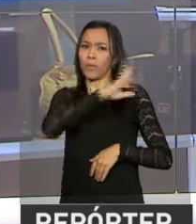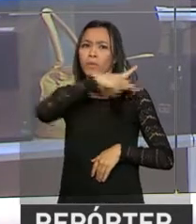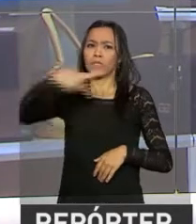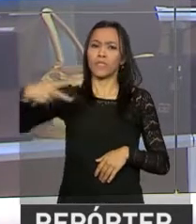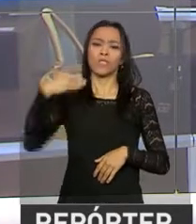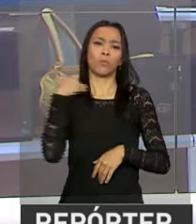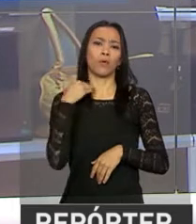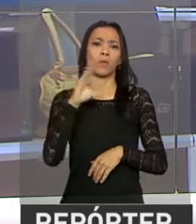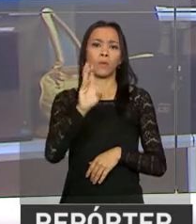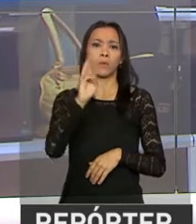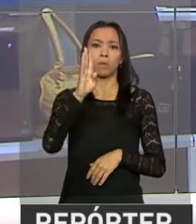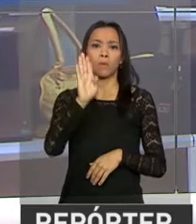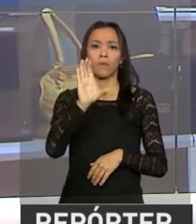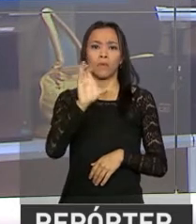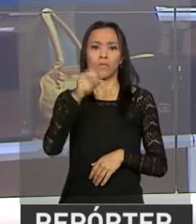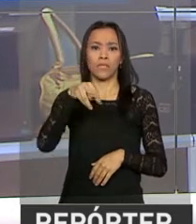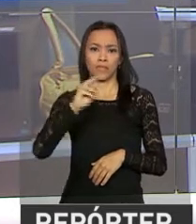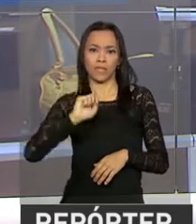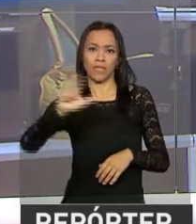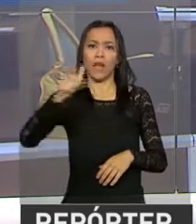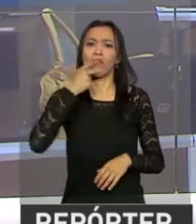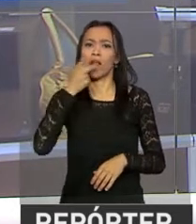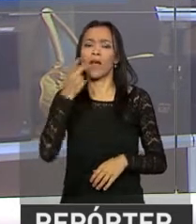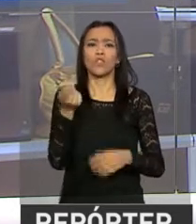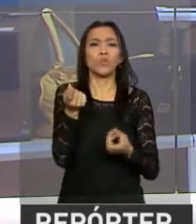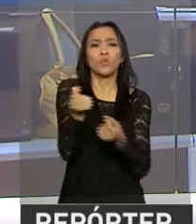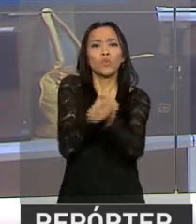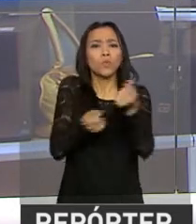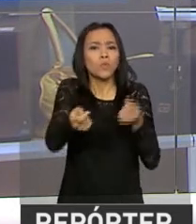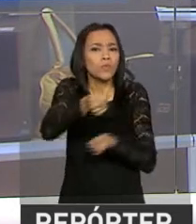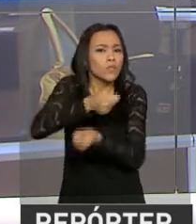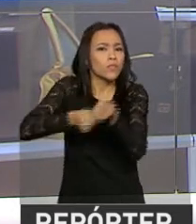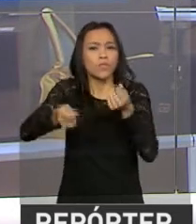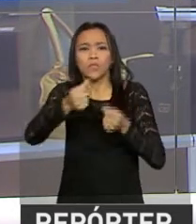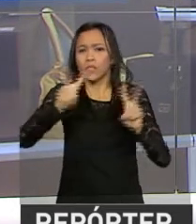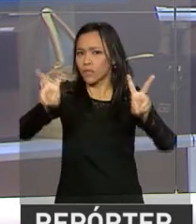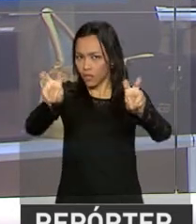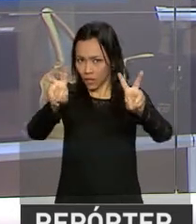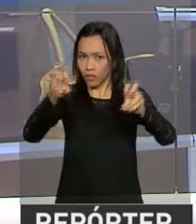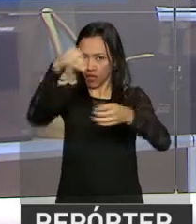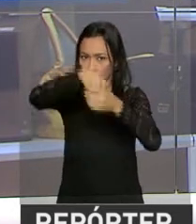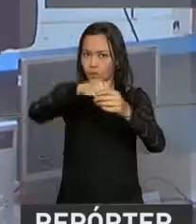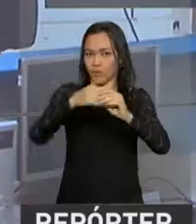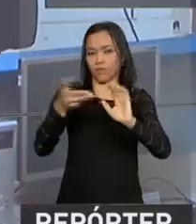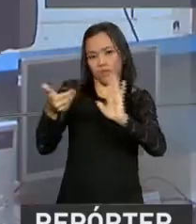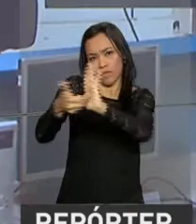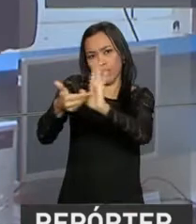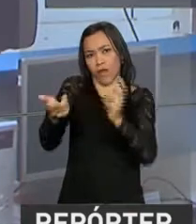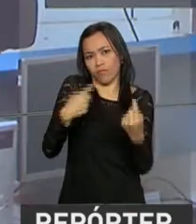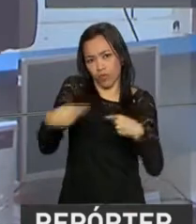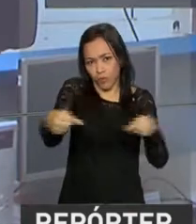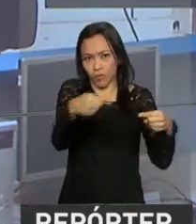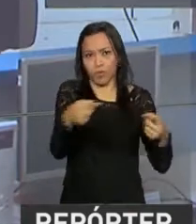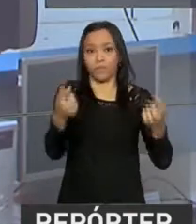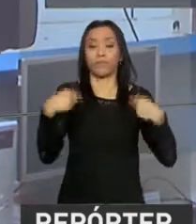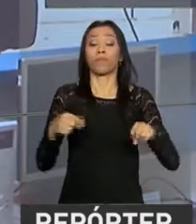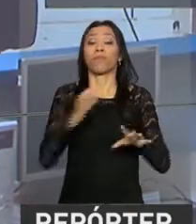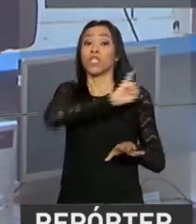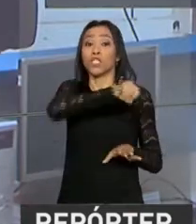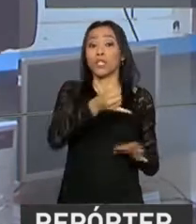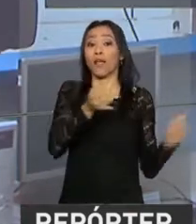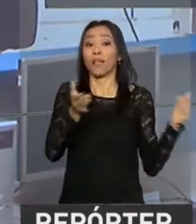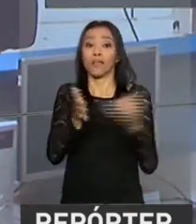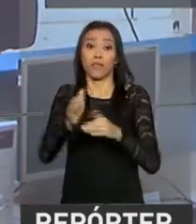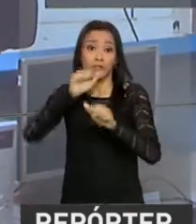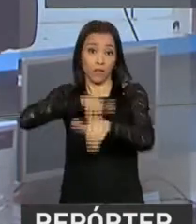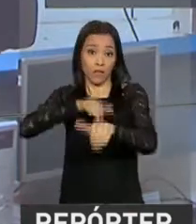goldfajn ele vai falar sobre a política monetária da comissão de assuntos econômicos do senado e de janeiro a setembro as